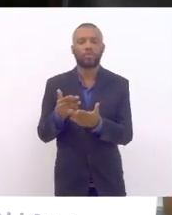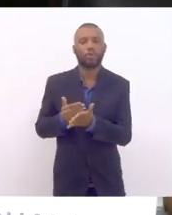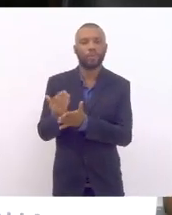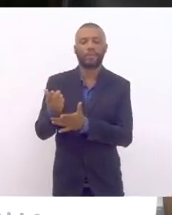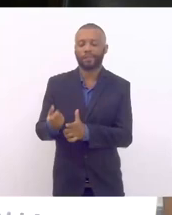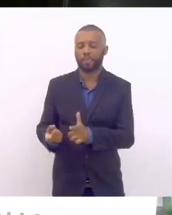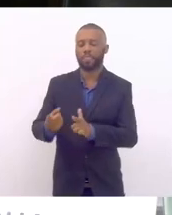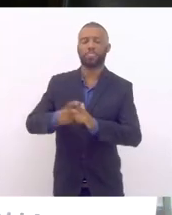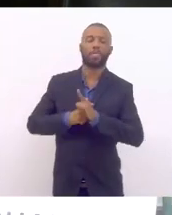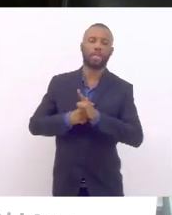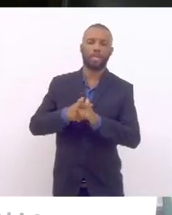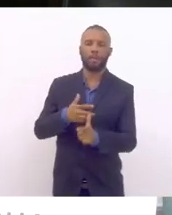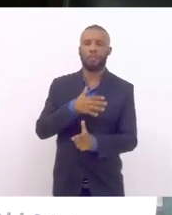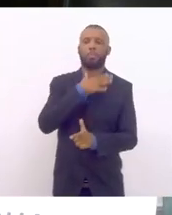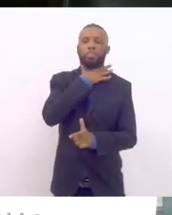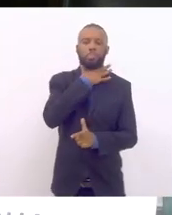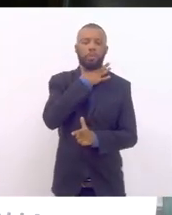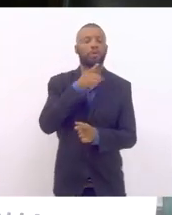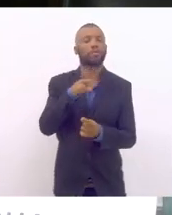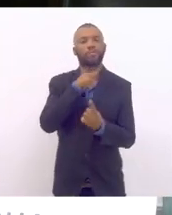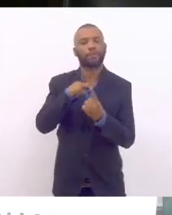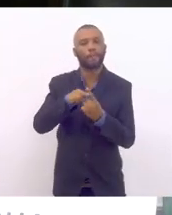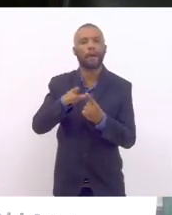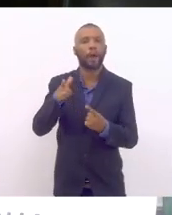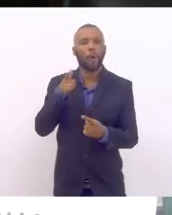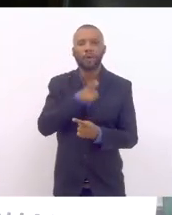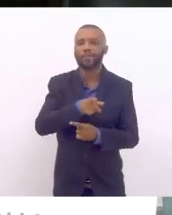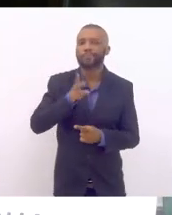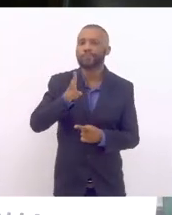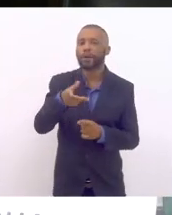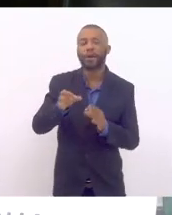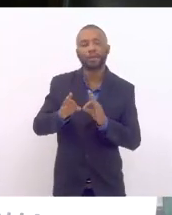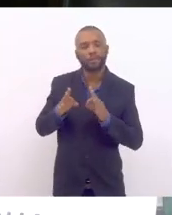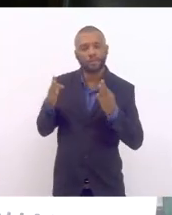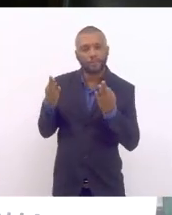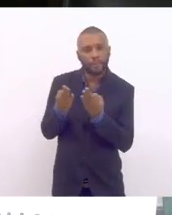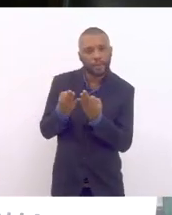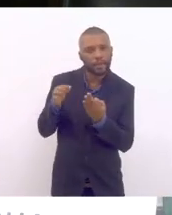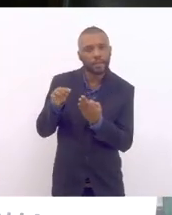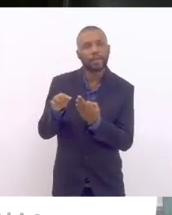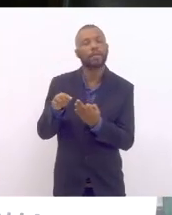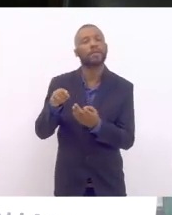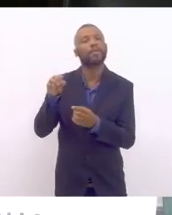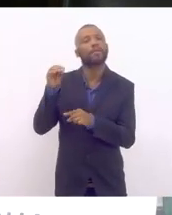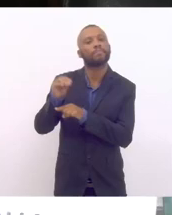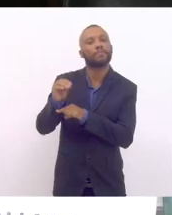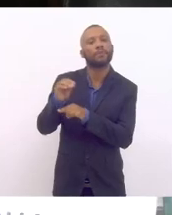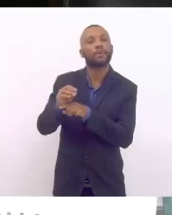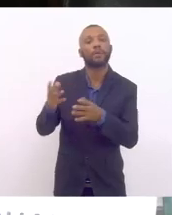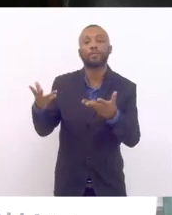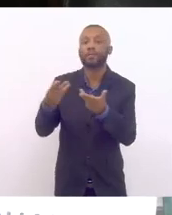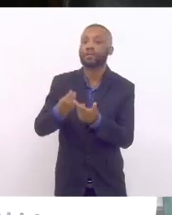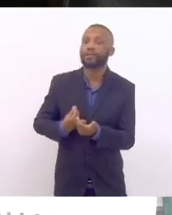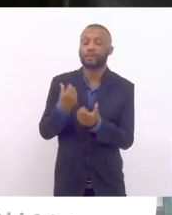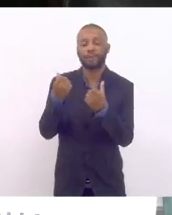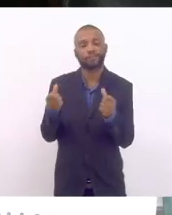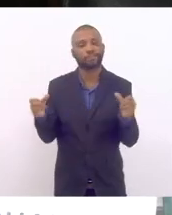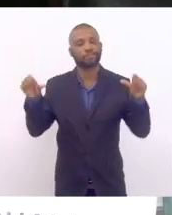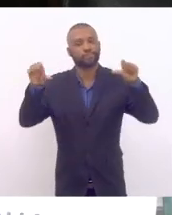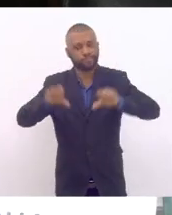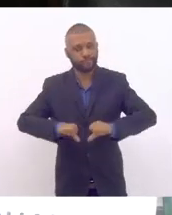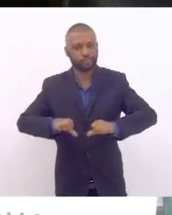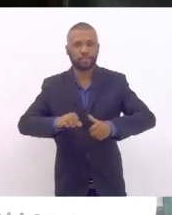se endividar para poder manter a sua família manter a sua qualidade de vida que tava caindo